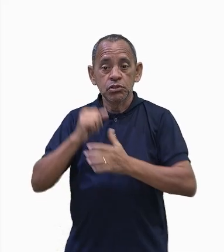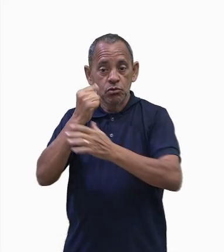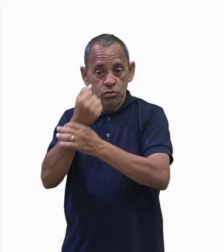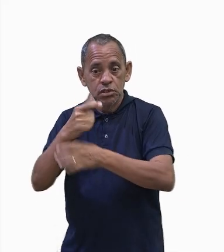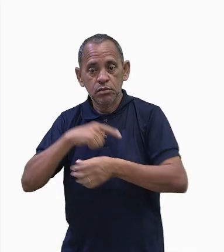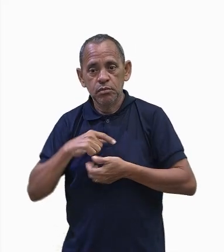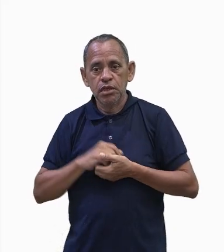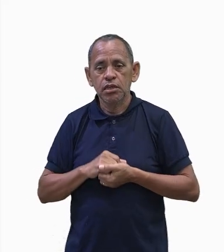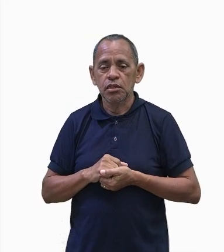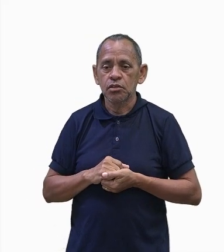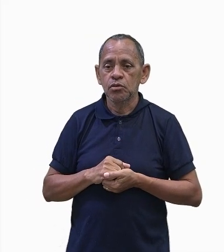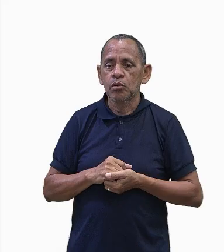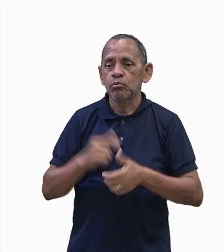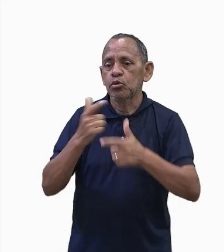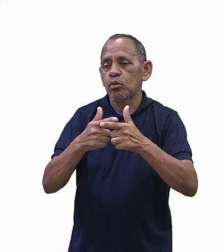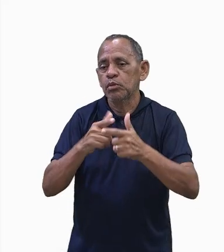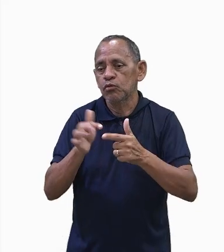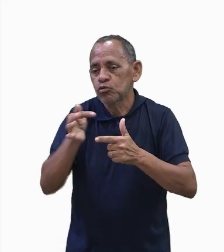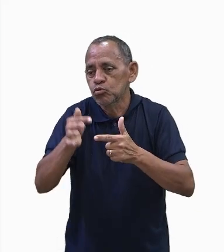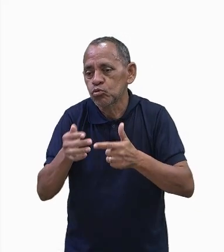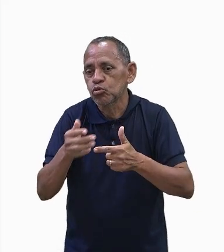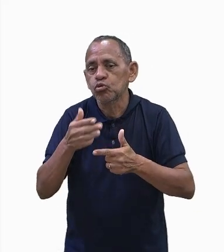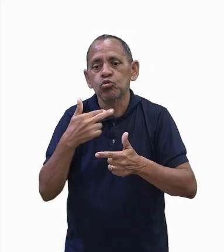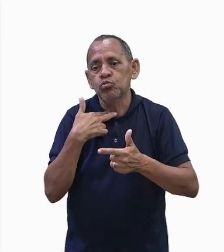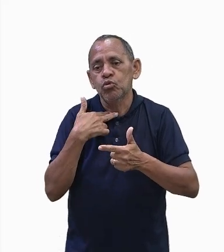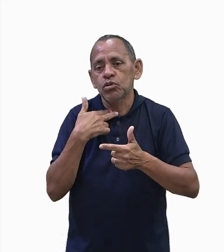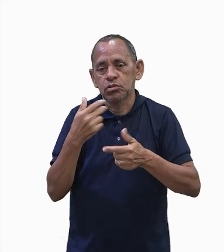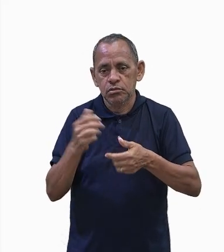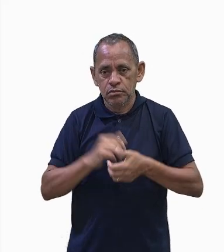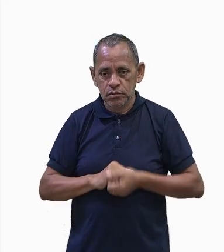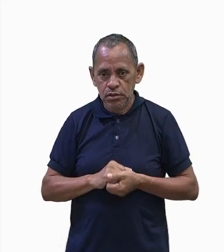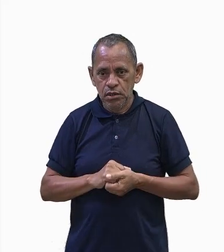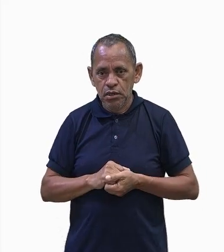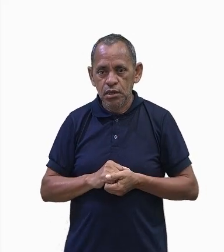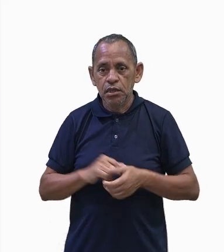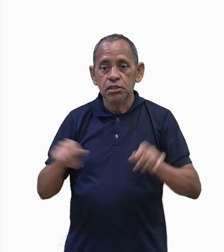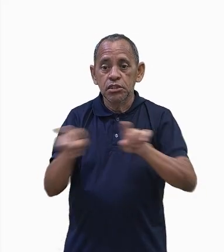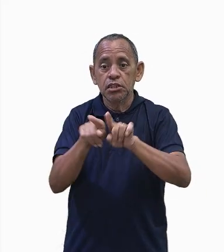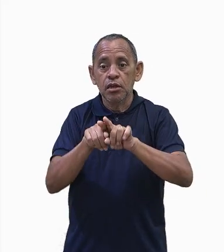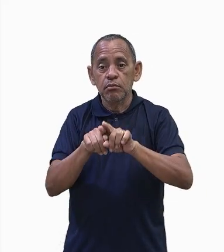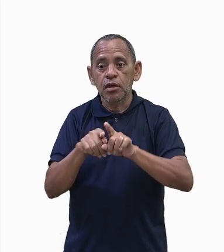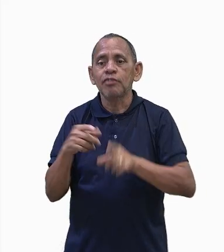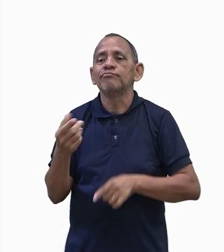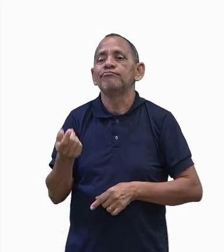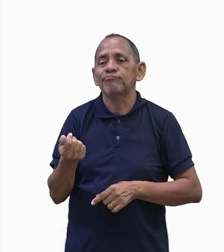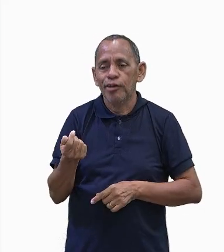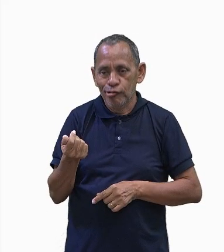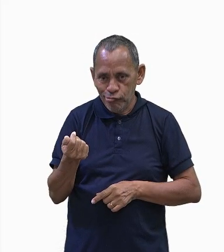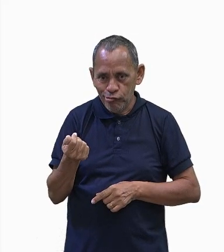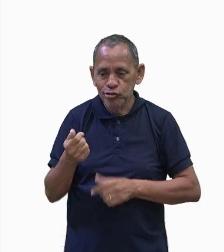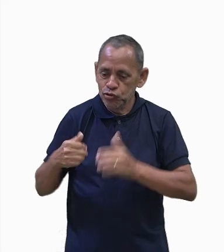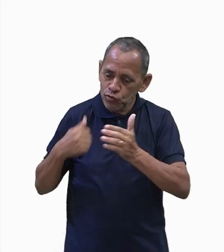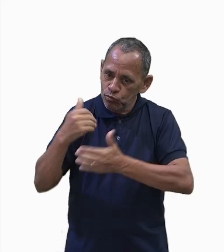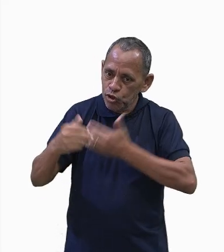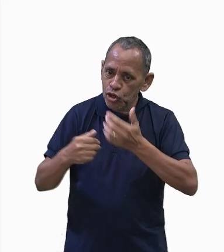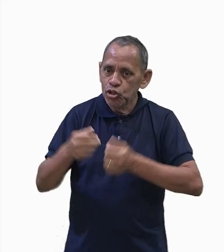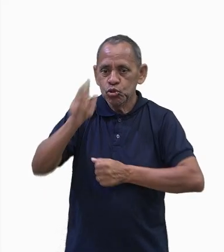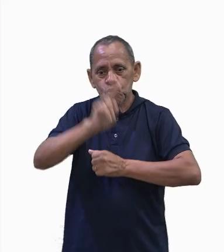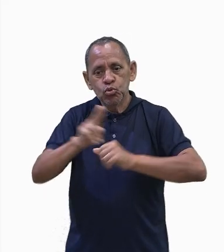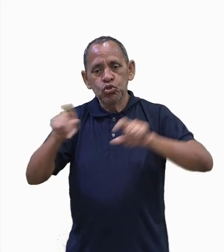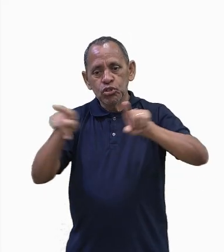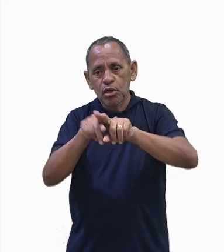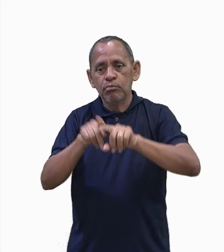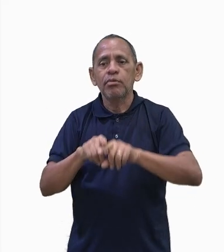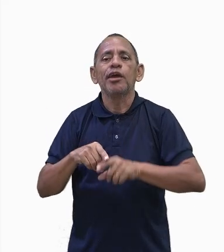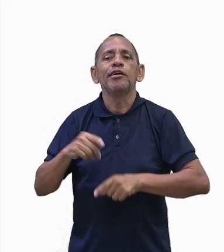efeitos colaterais graves. E também quanto ao seu custo, pois o desenvolvimento e a aplicação da terapia gênica